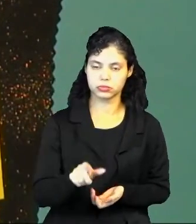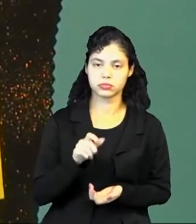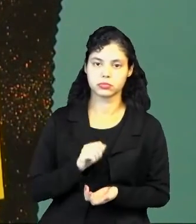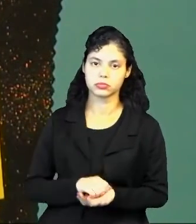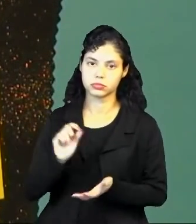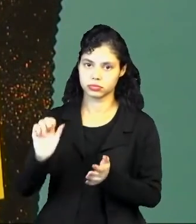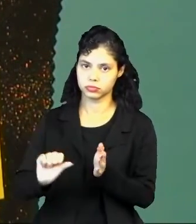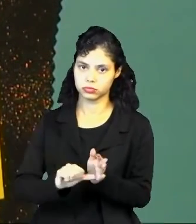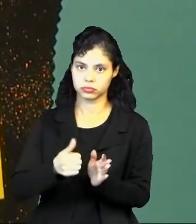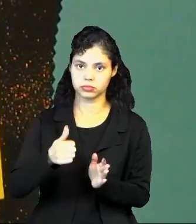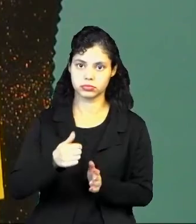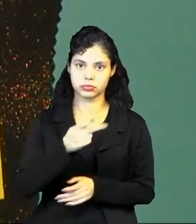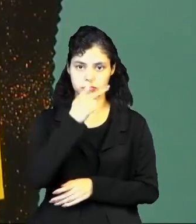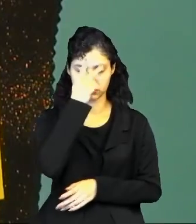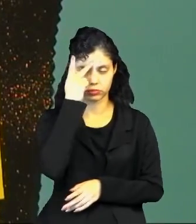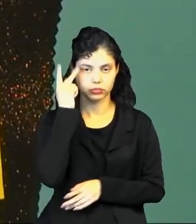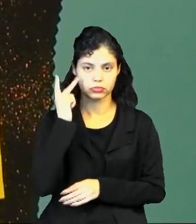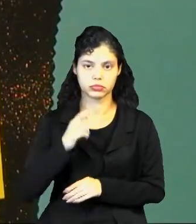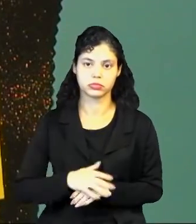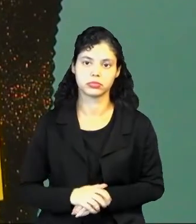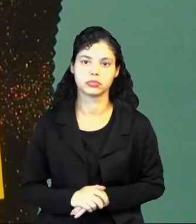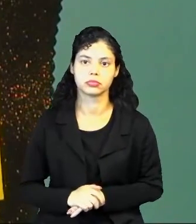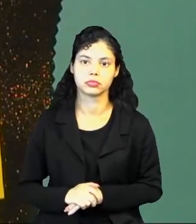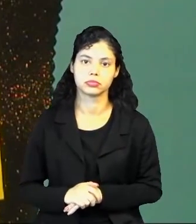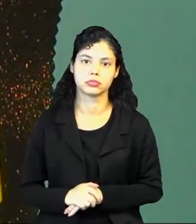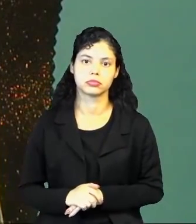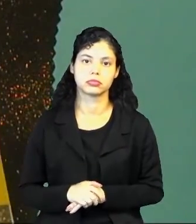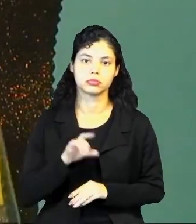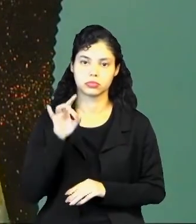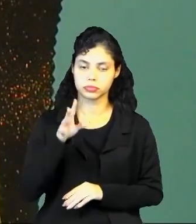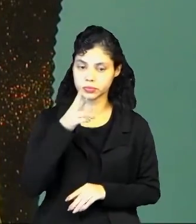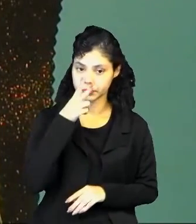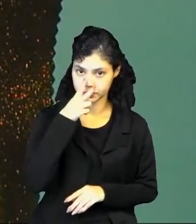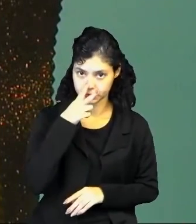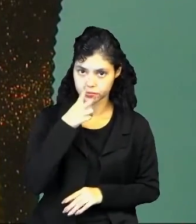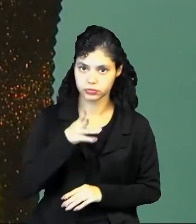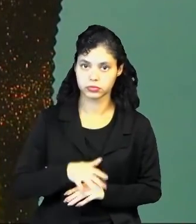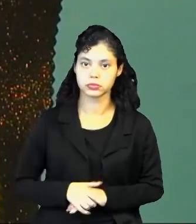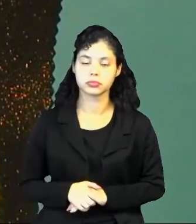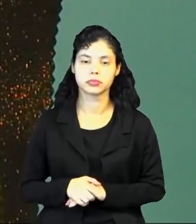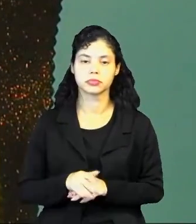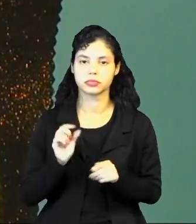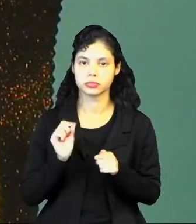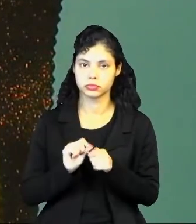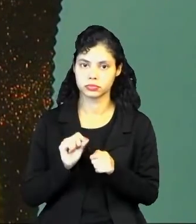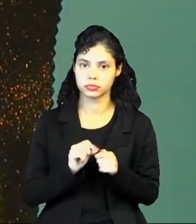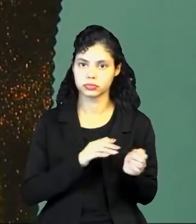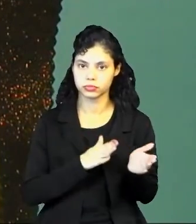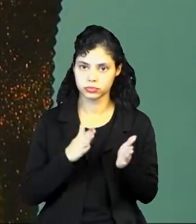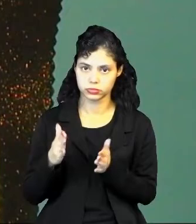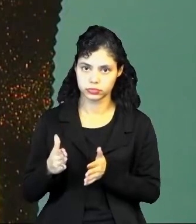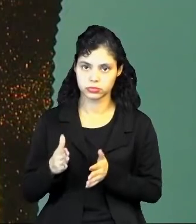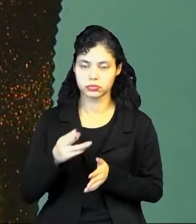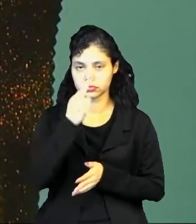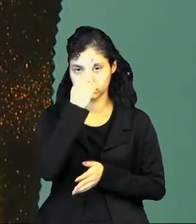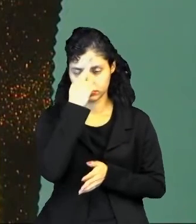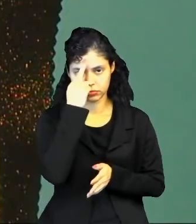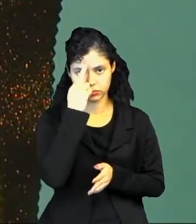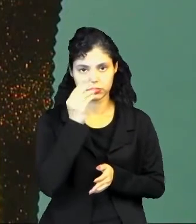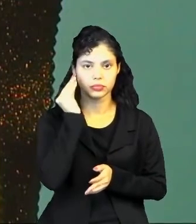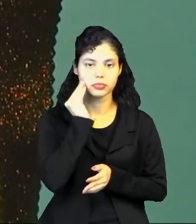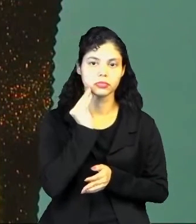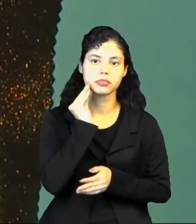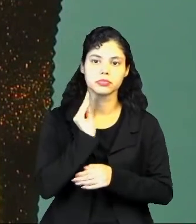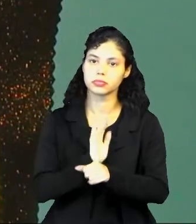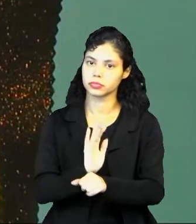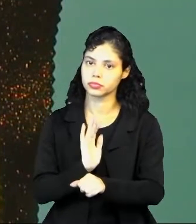em primeira pessoa. Ele não está só observando a história, ele está fazendo parte da história aí, tá? Tentando